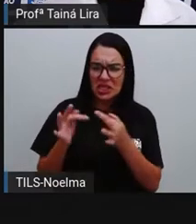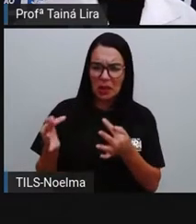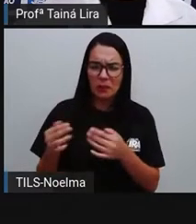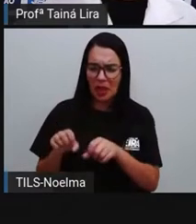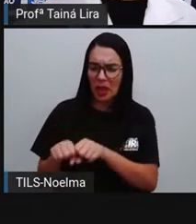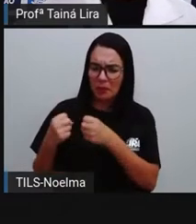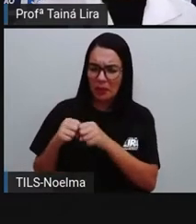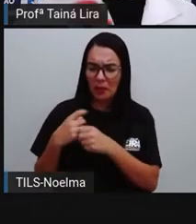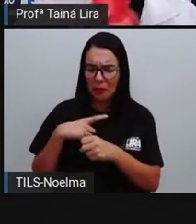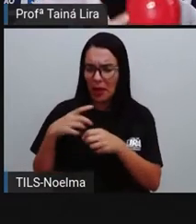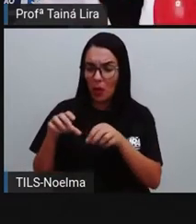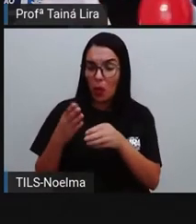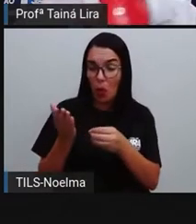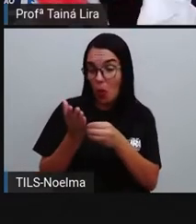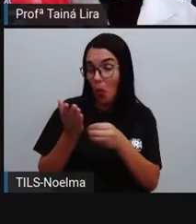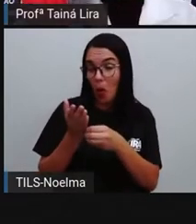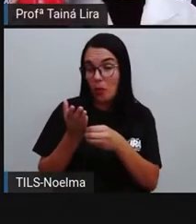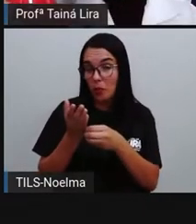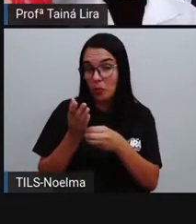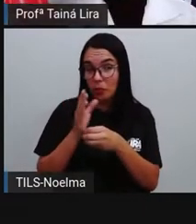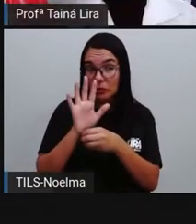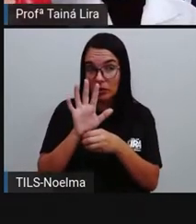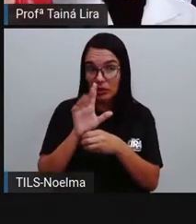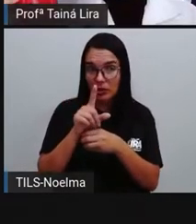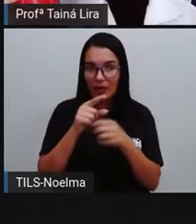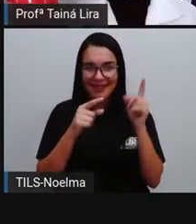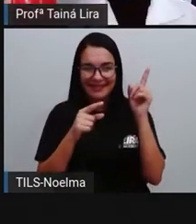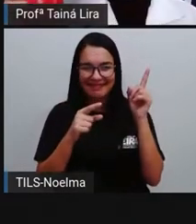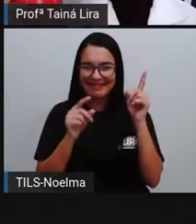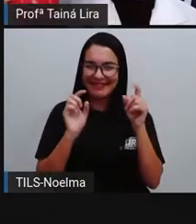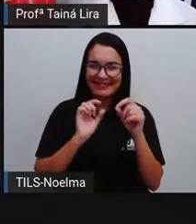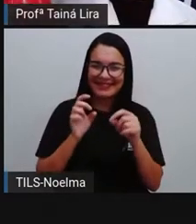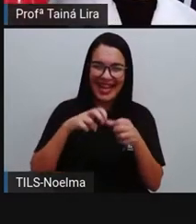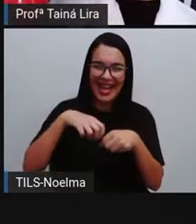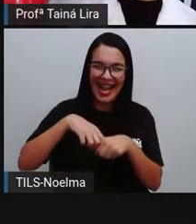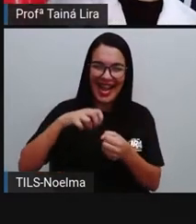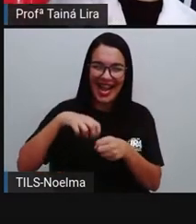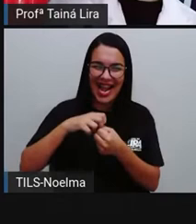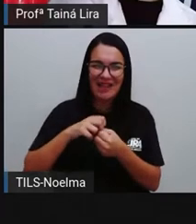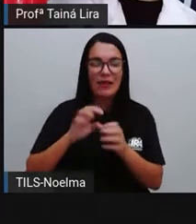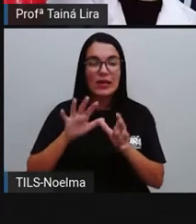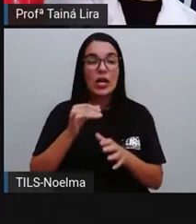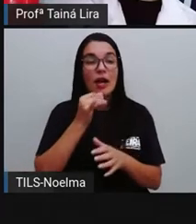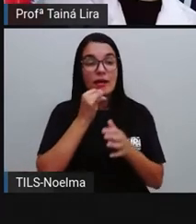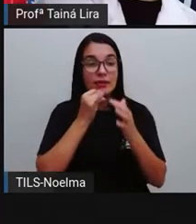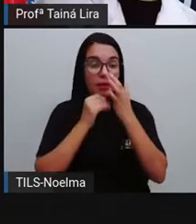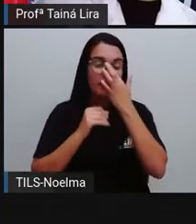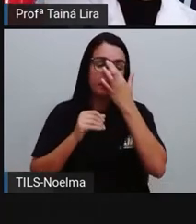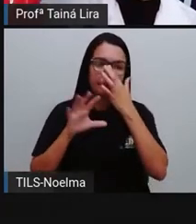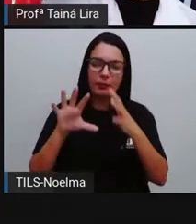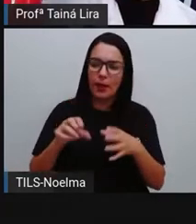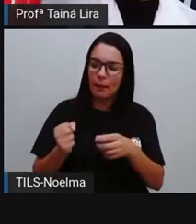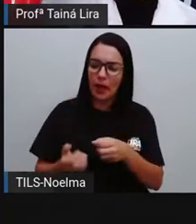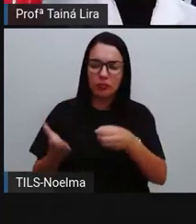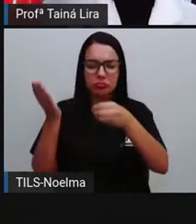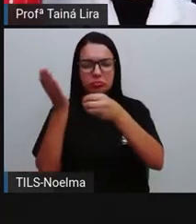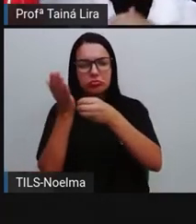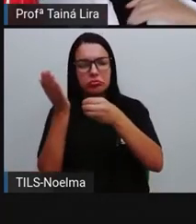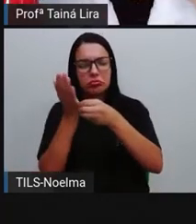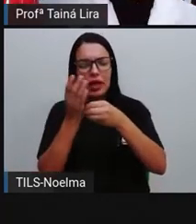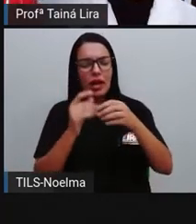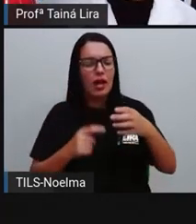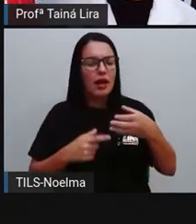eu vou pegar a língua a taça vou botar que não é tá se a garrafinha da pronta mas é só um exemplo eu vou pegar ali a taça bota ali na frente